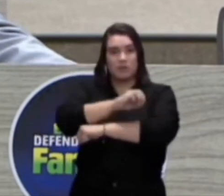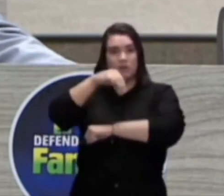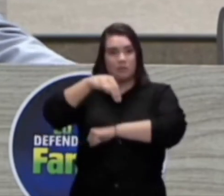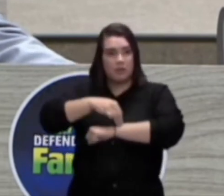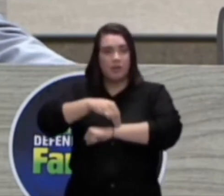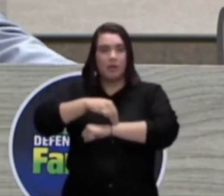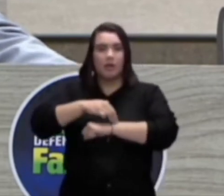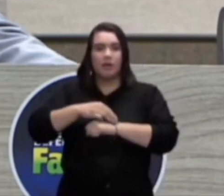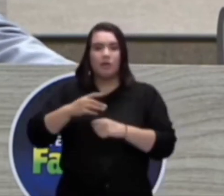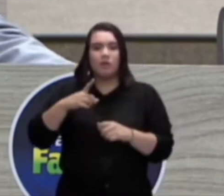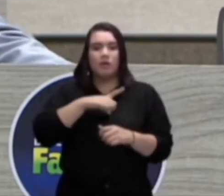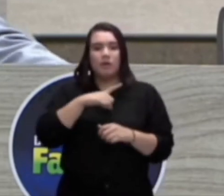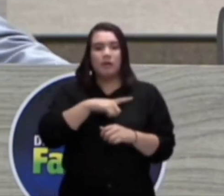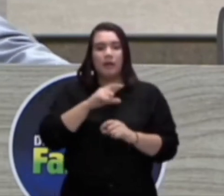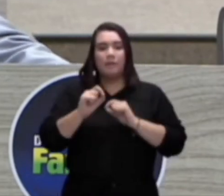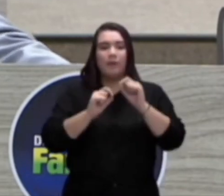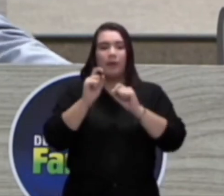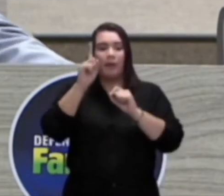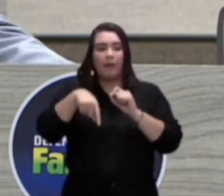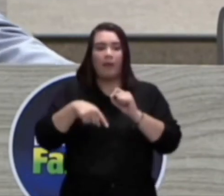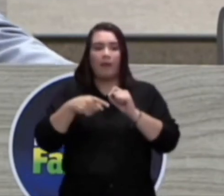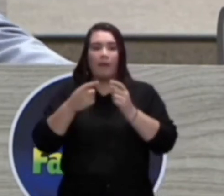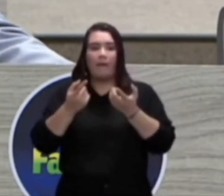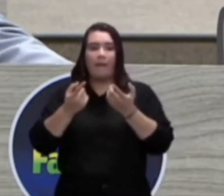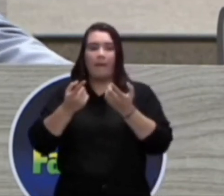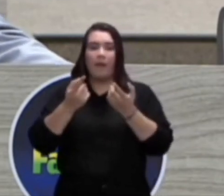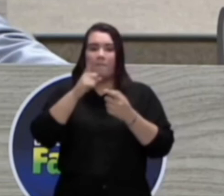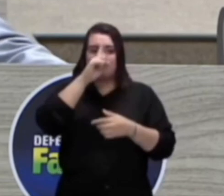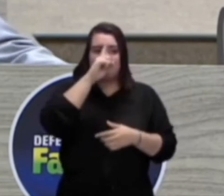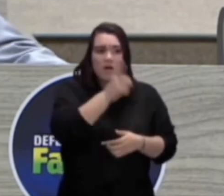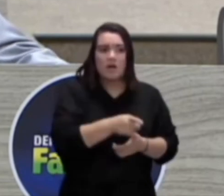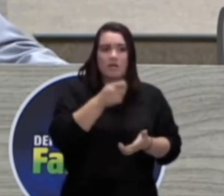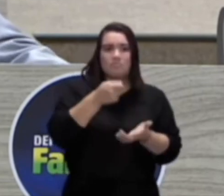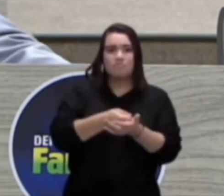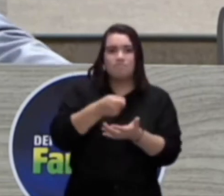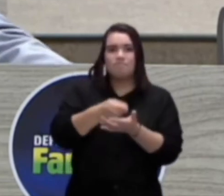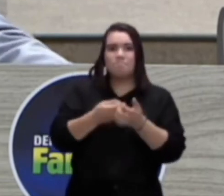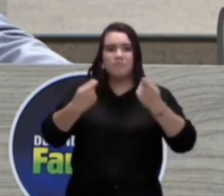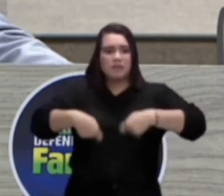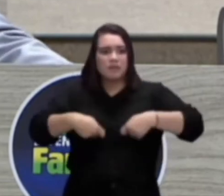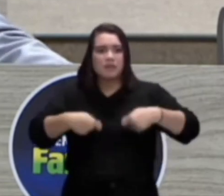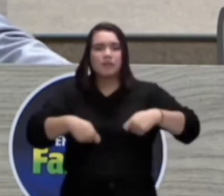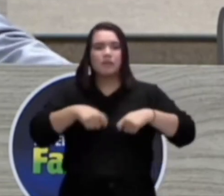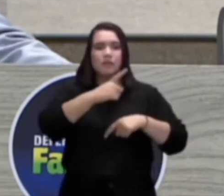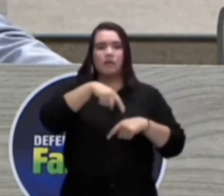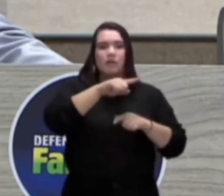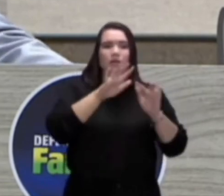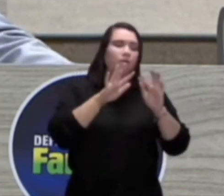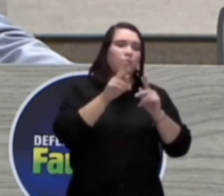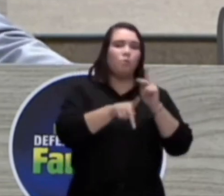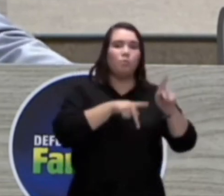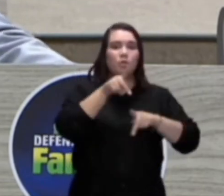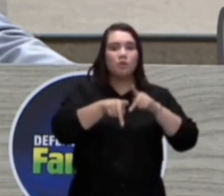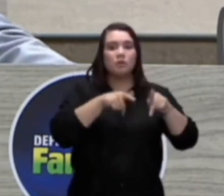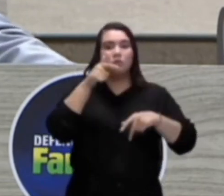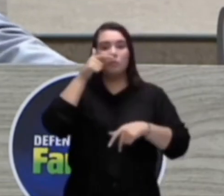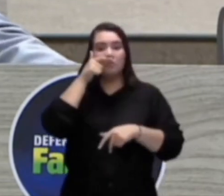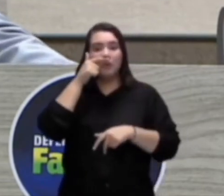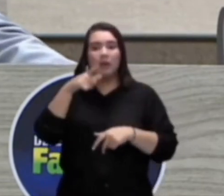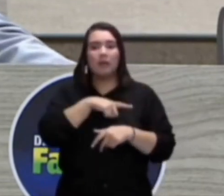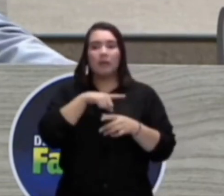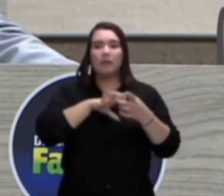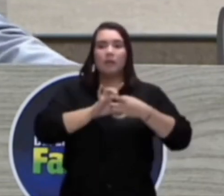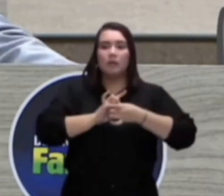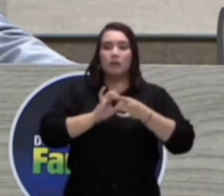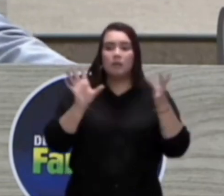alguma forma, coagindo, fazendo um certo terrorismo à população, aos pais que têm